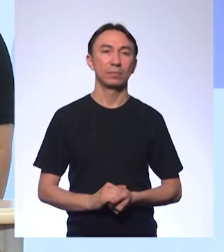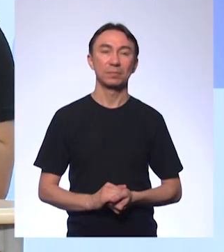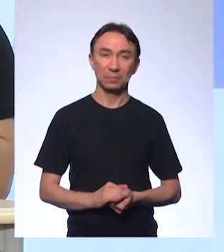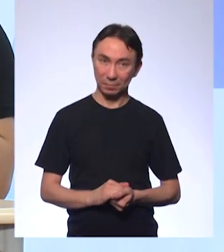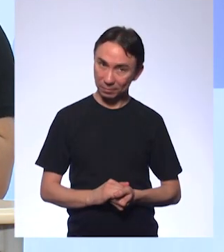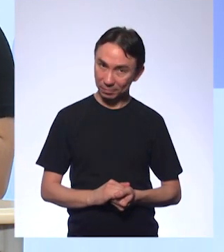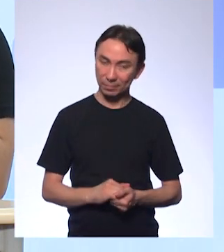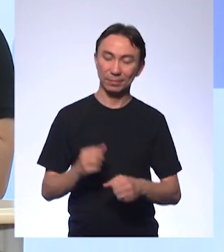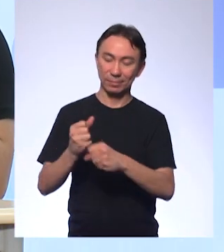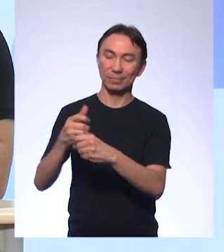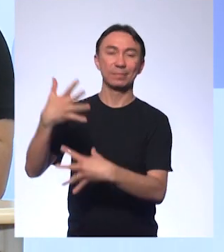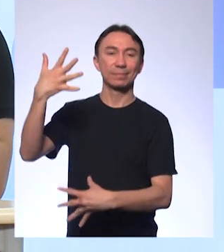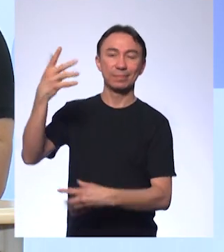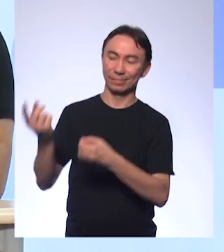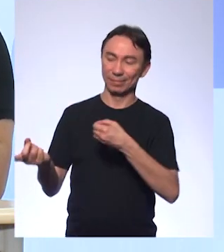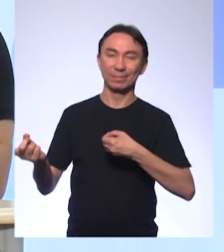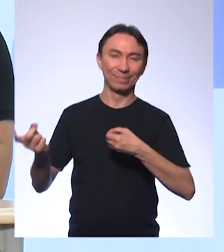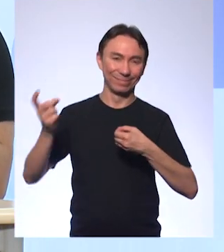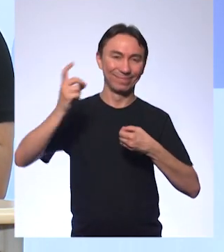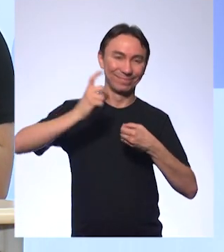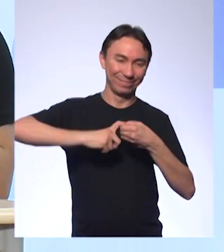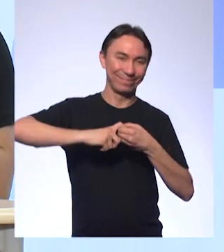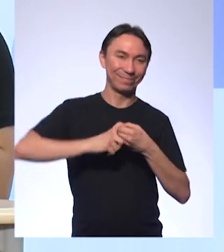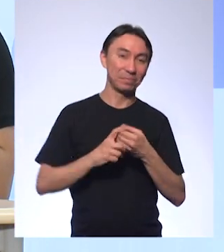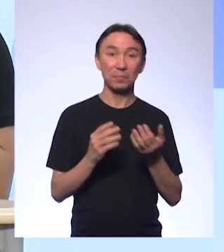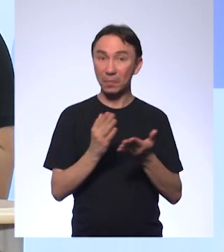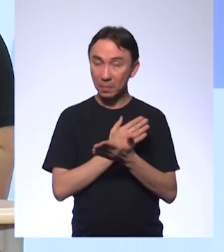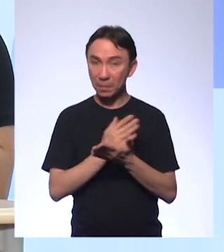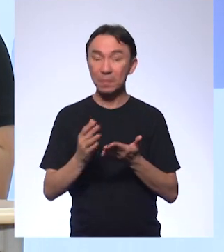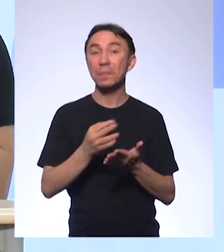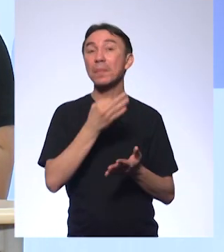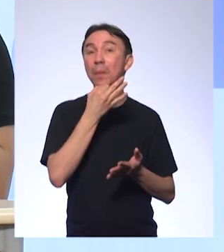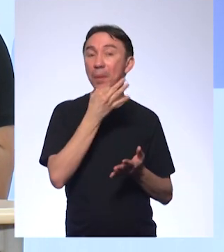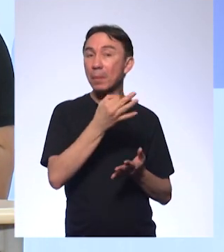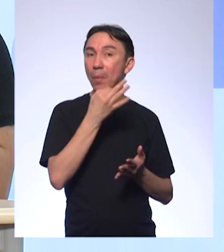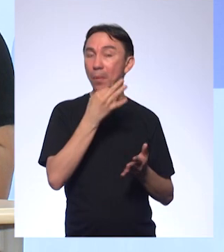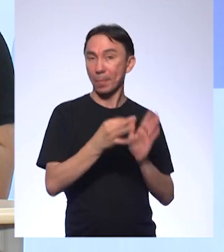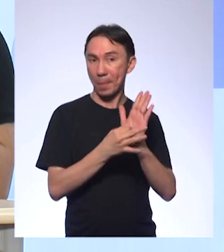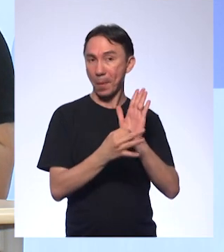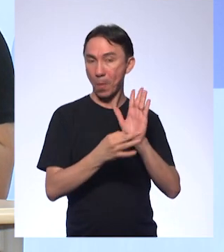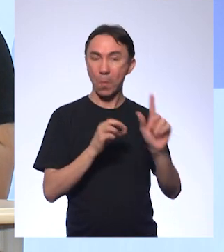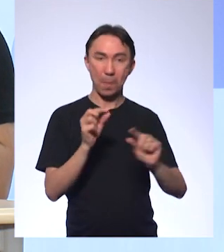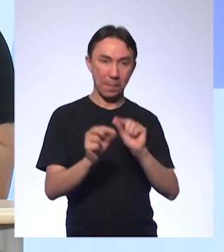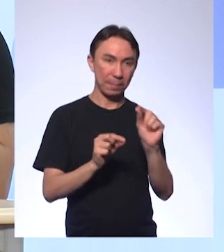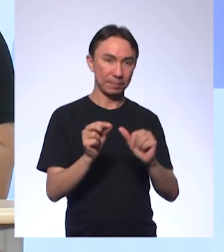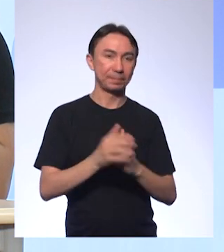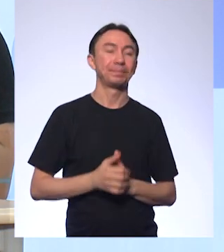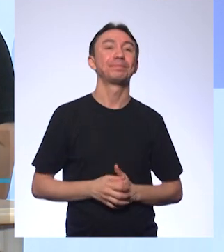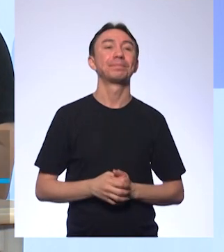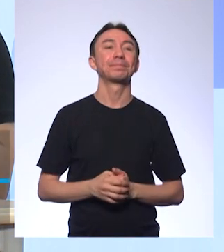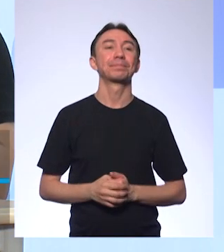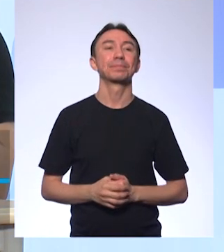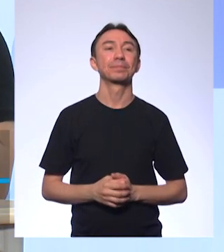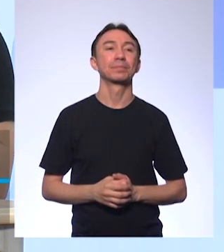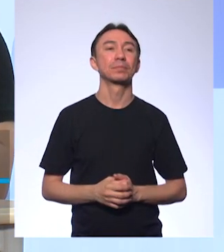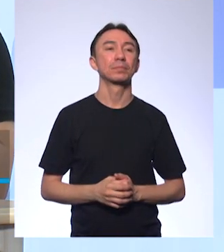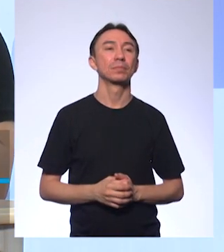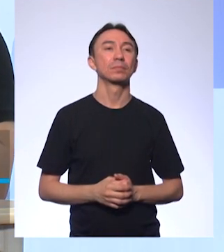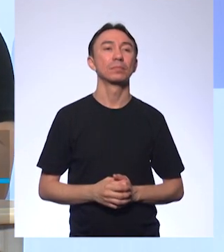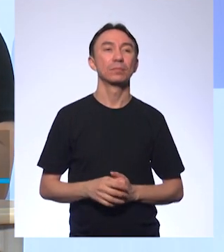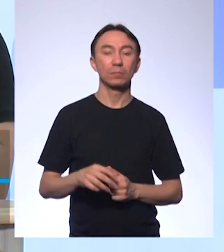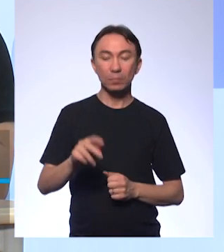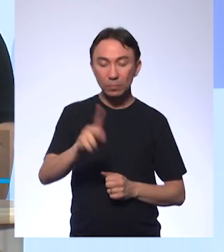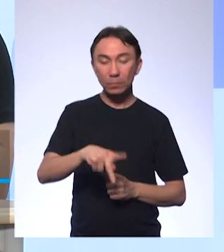Voltando aqui da nossa interação, então vamos lá, alguns comentários aqui, Renata. Então, o